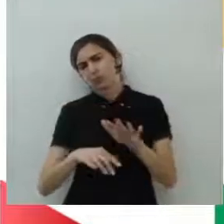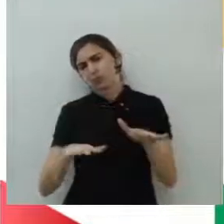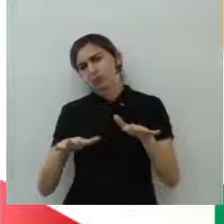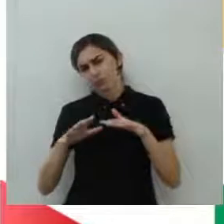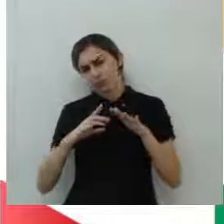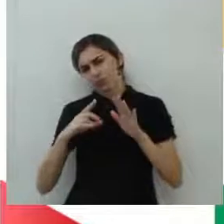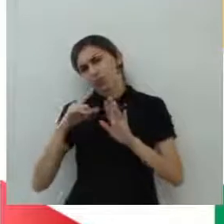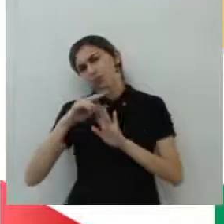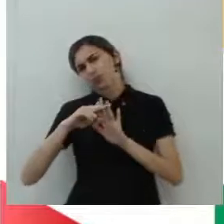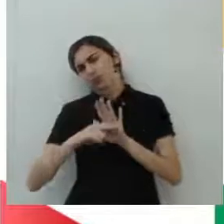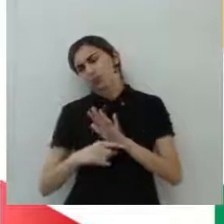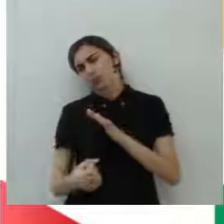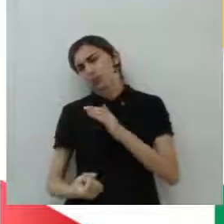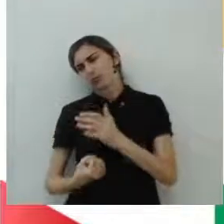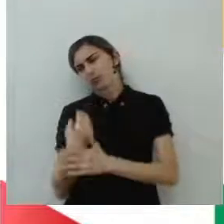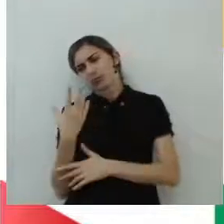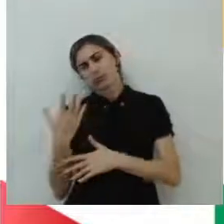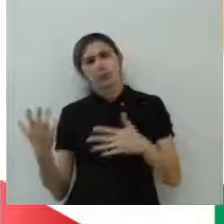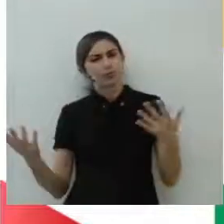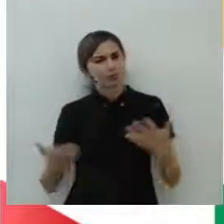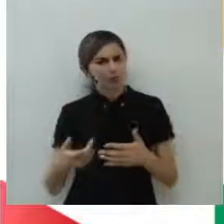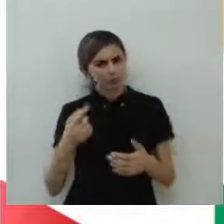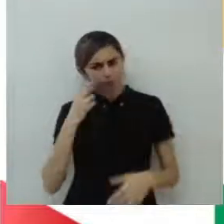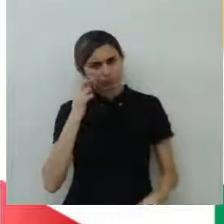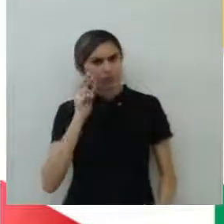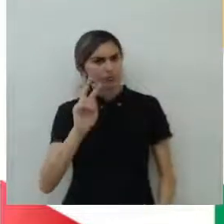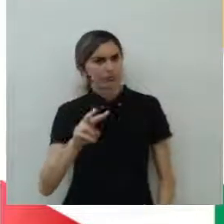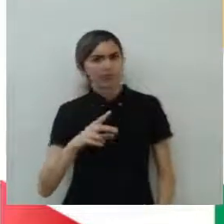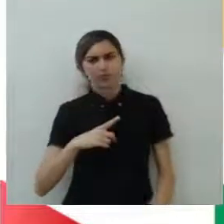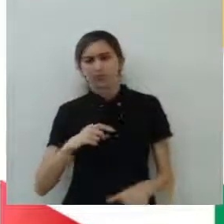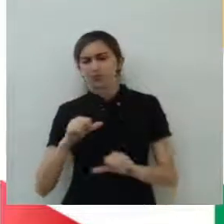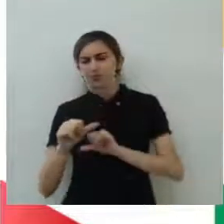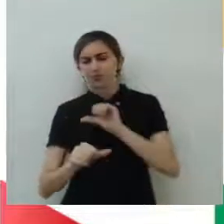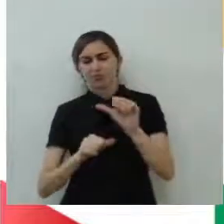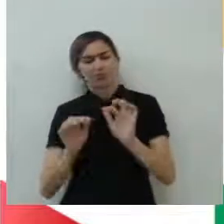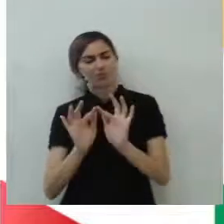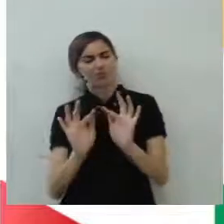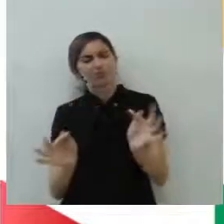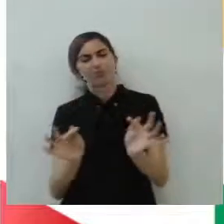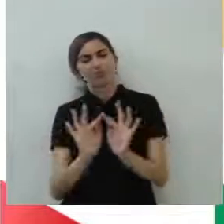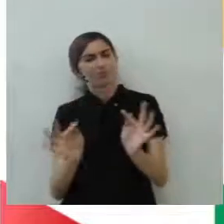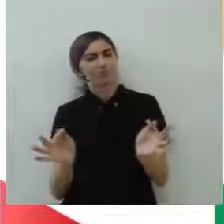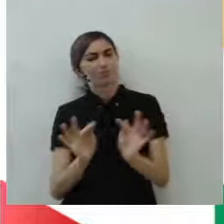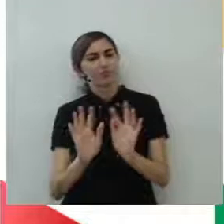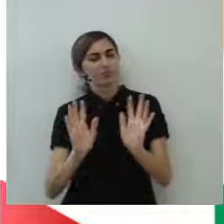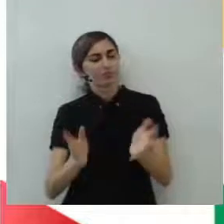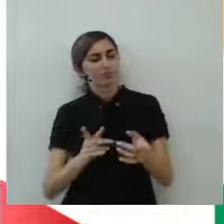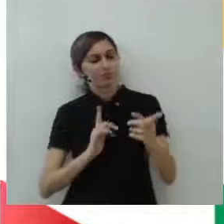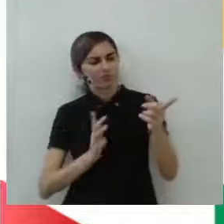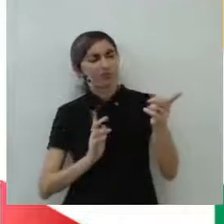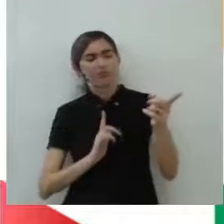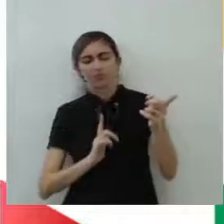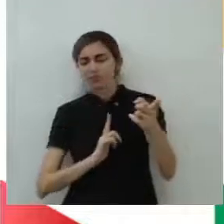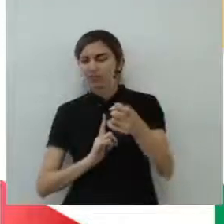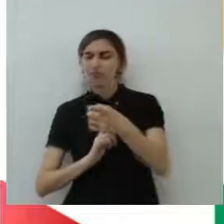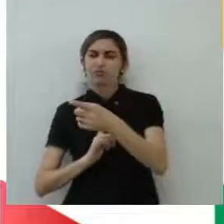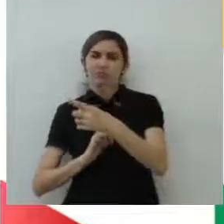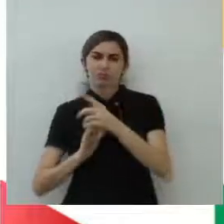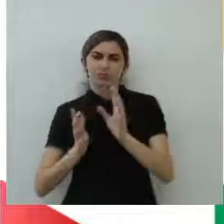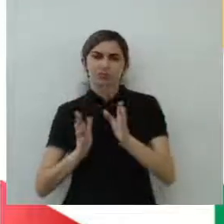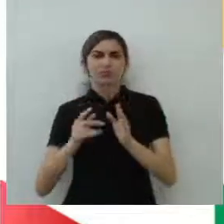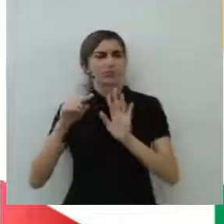alguns programas que surgem hoje. Você vê que é uma modificaçãozinha de algo que já existe. Veja